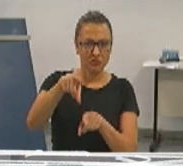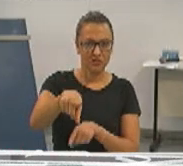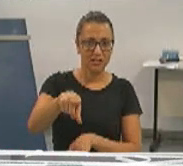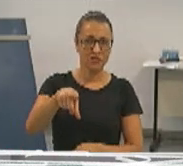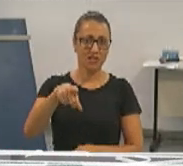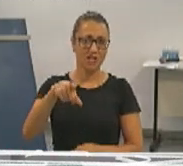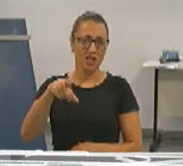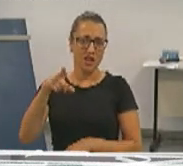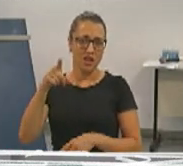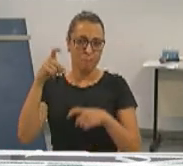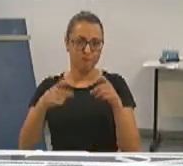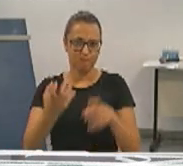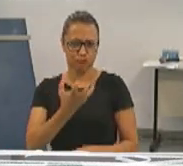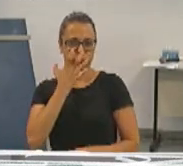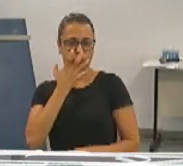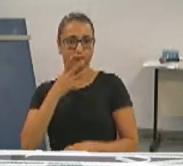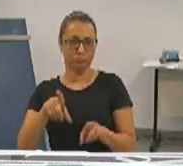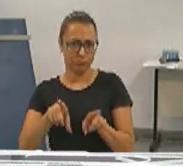que